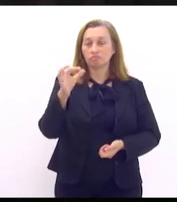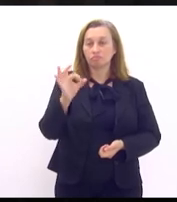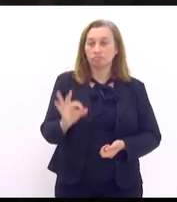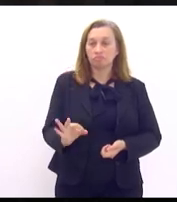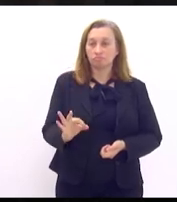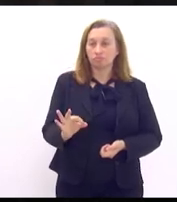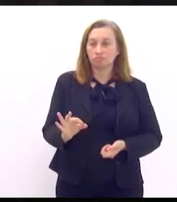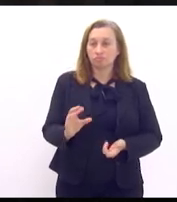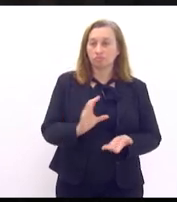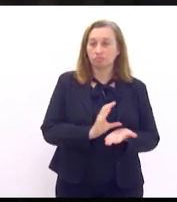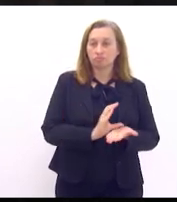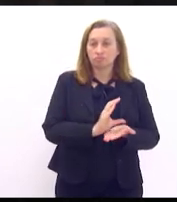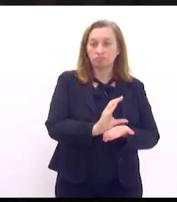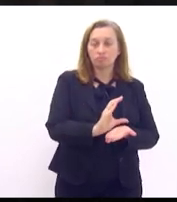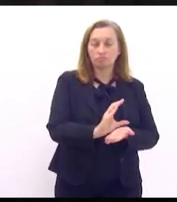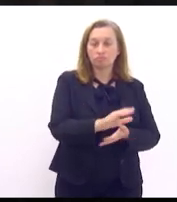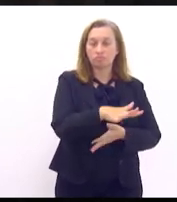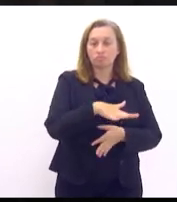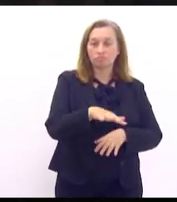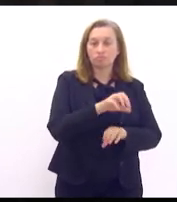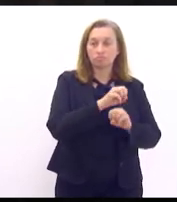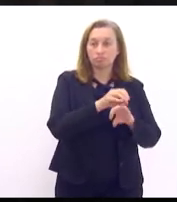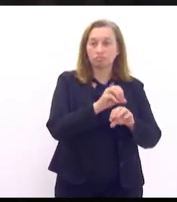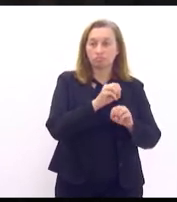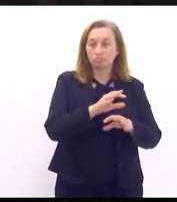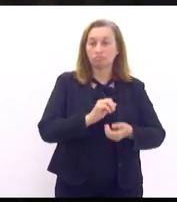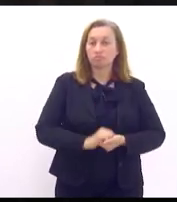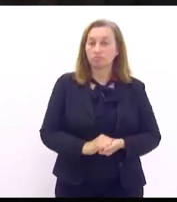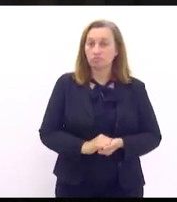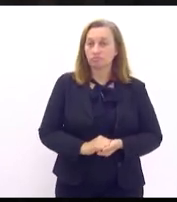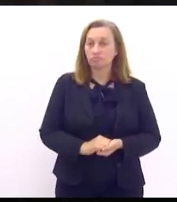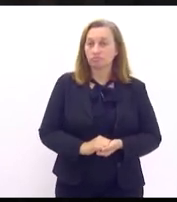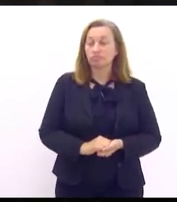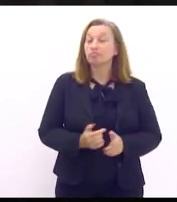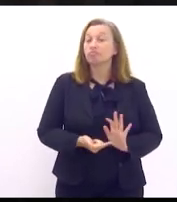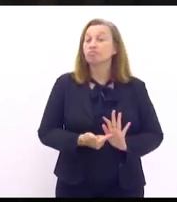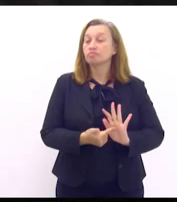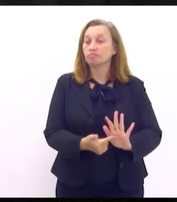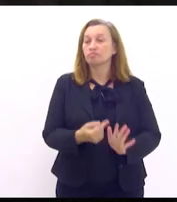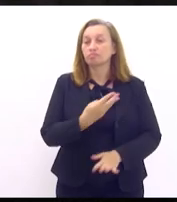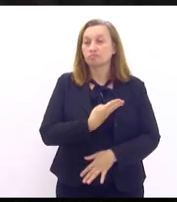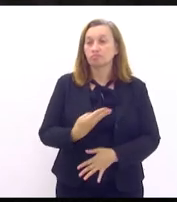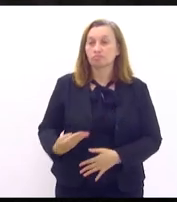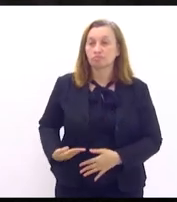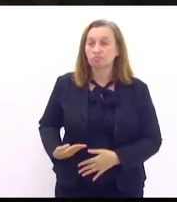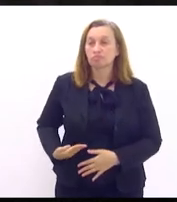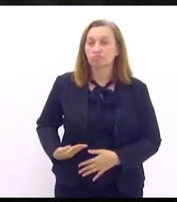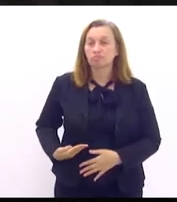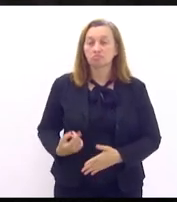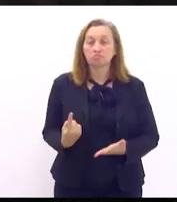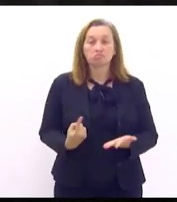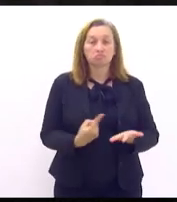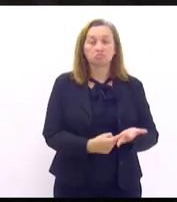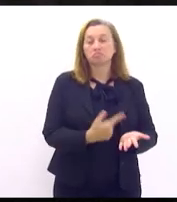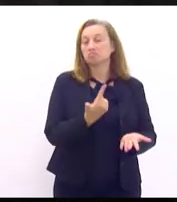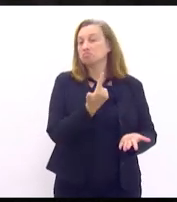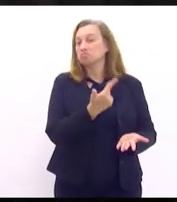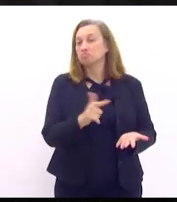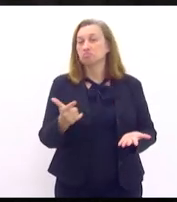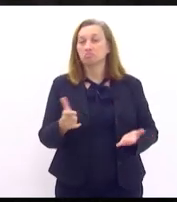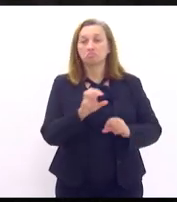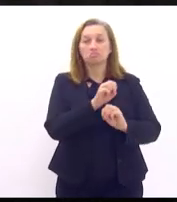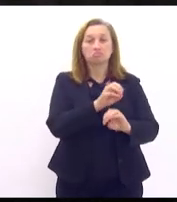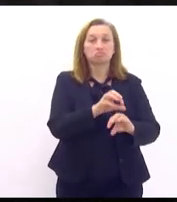0,87% no orçamento da educação. Ou seja, mostra que o governador não tem compromisso com